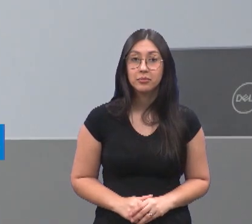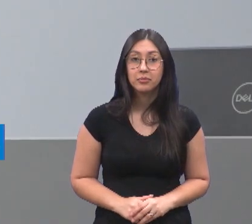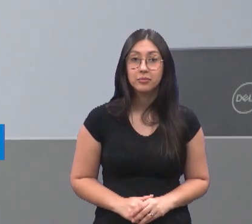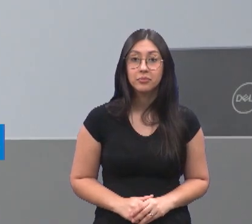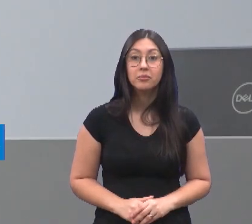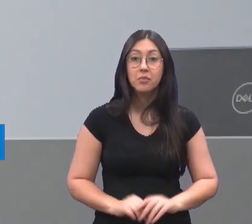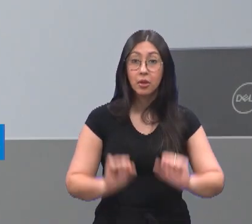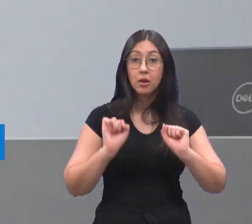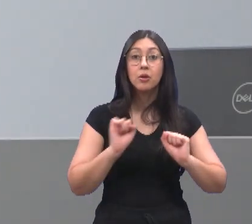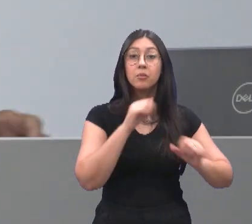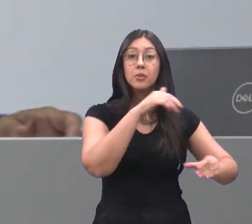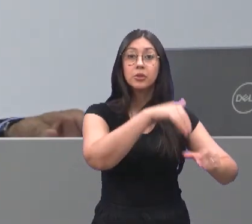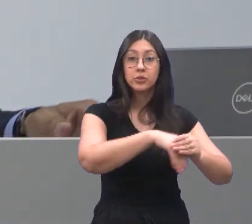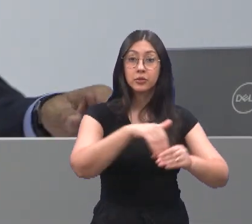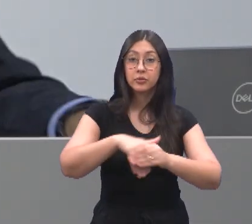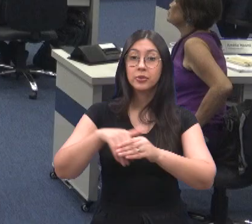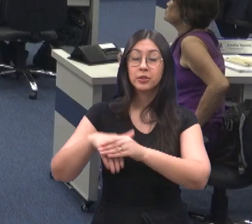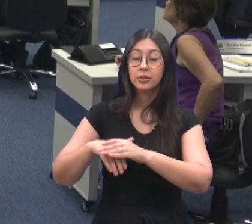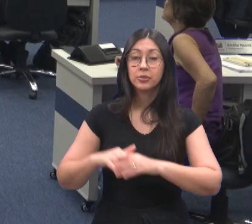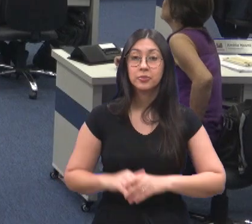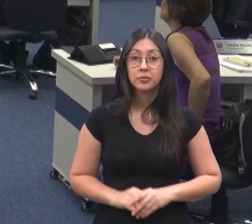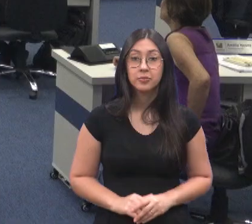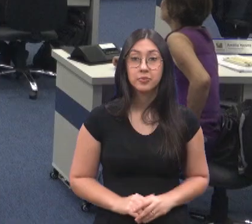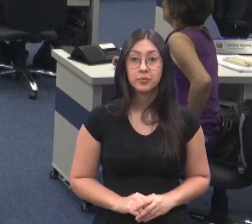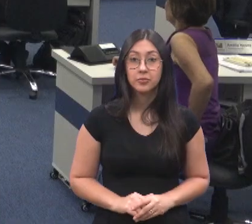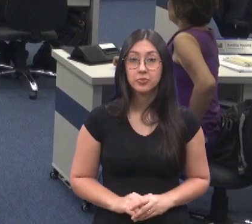Aberta a votação.